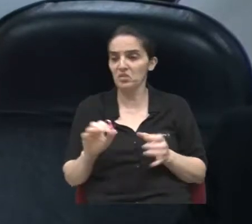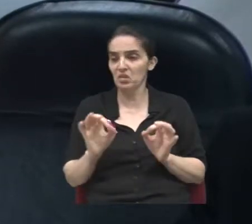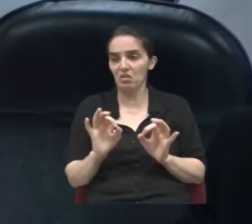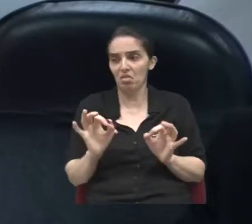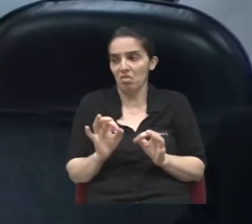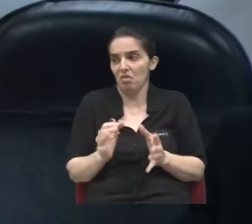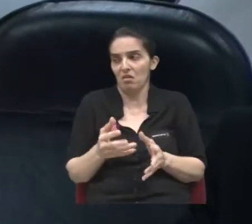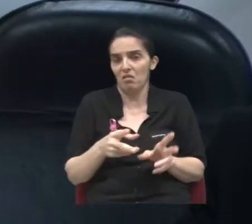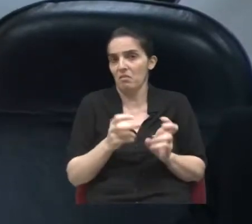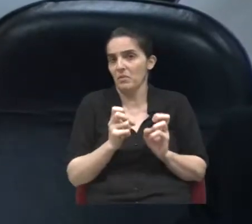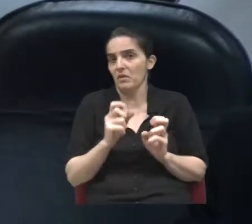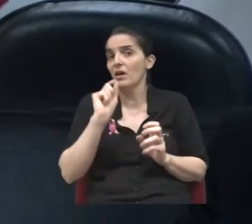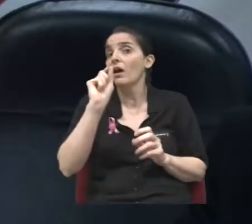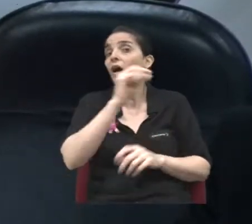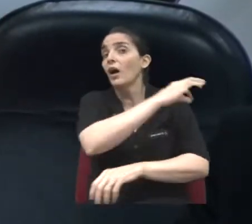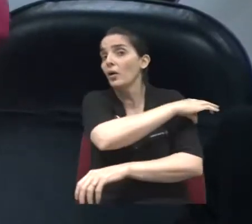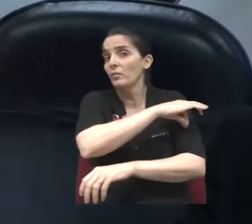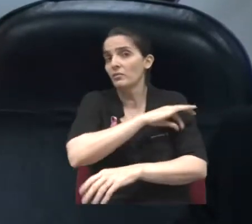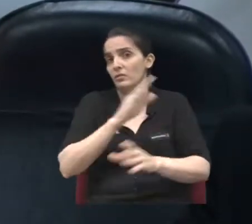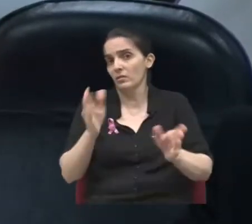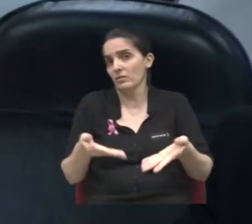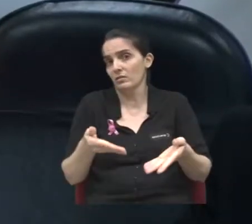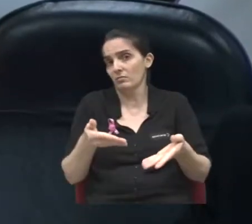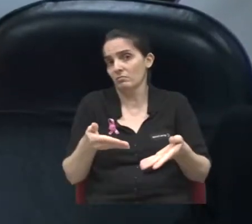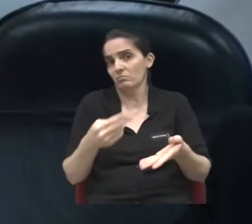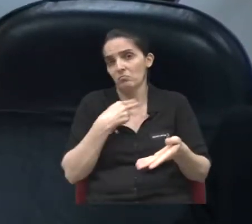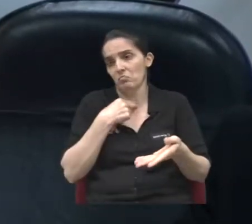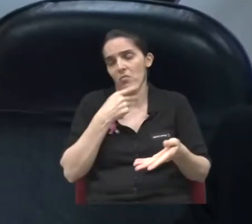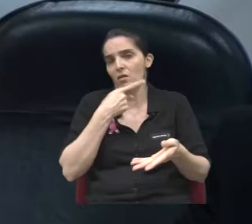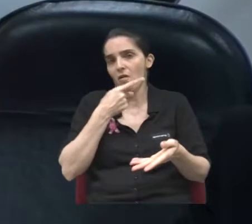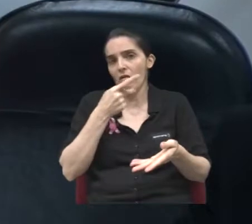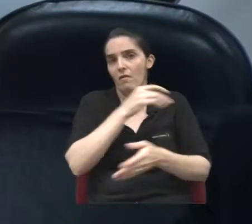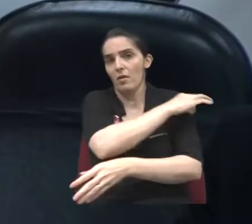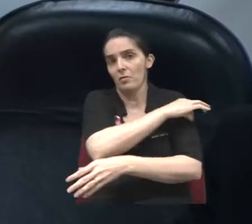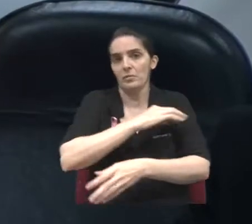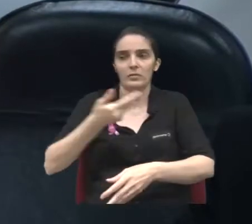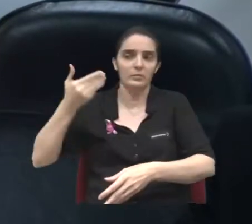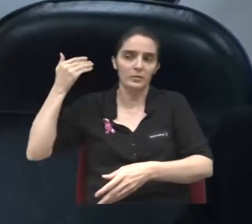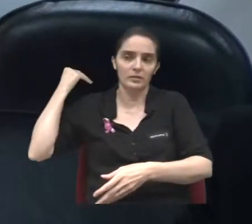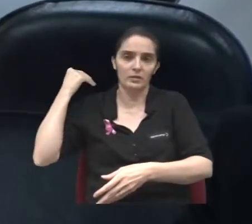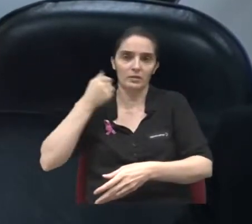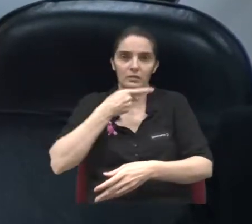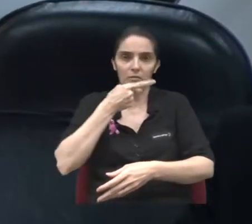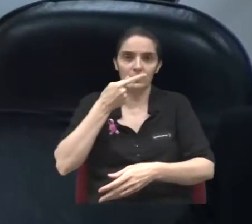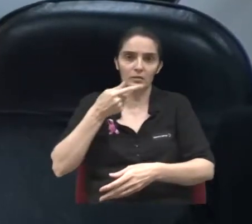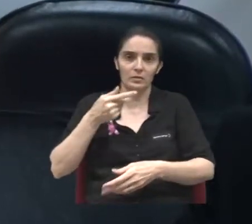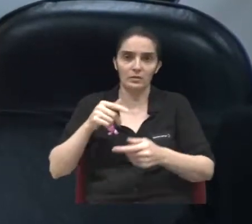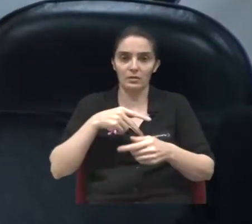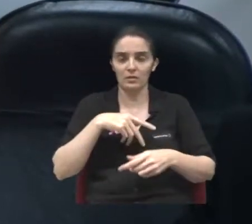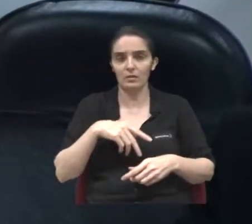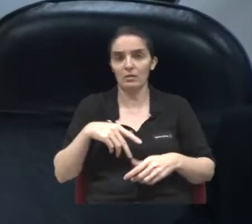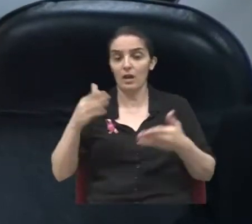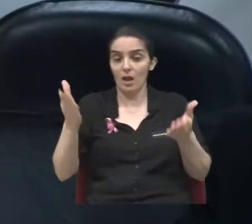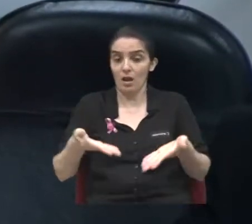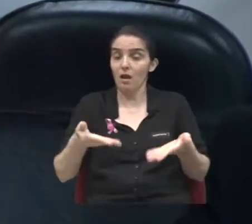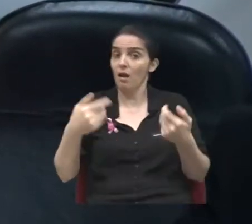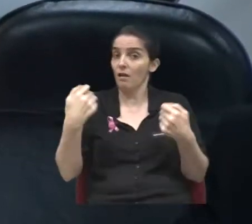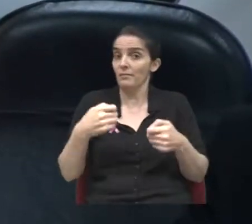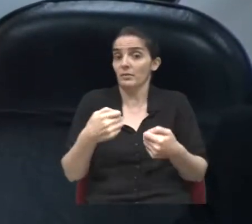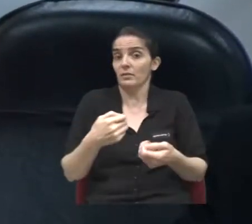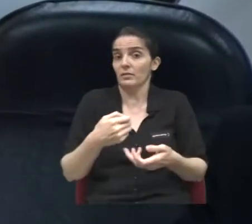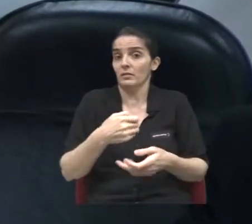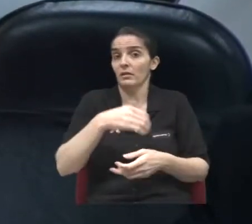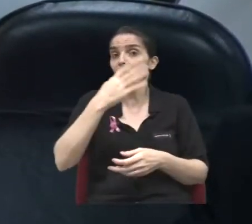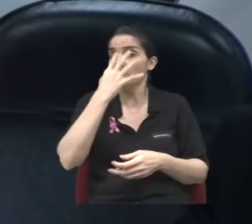prefeito hoje? Não dá para eu falar de 10, 20 anos atrás. Eu tenho que falar de hoje. É o senhor Mário Botion. Então, ele tem que dar uma solução ali, tem que